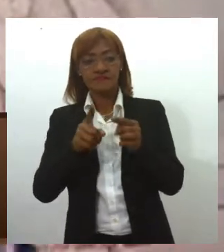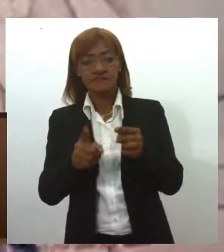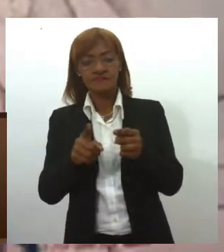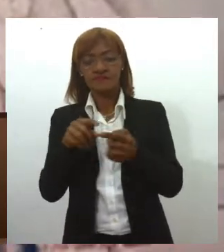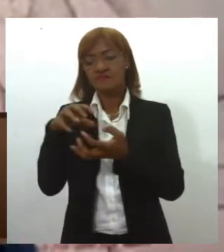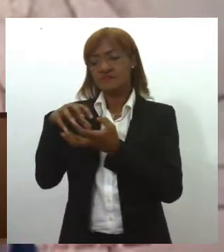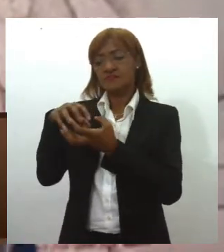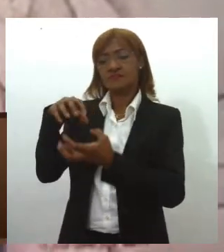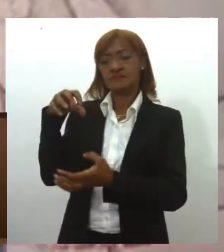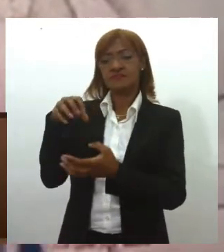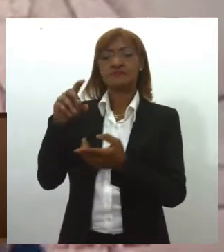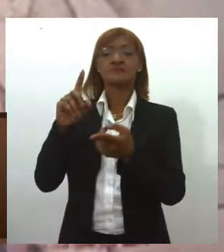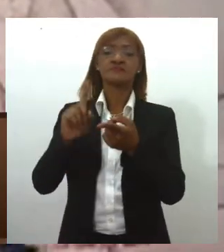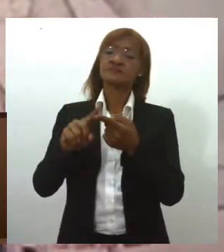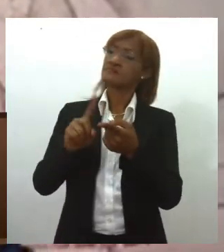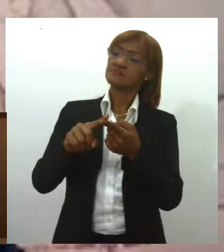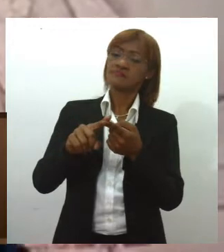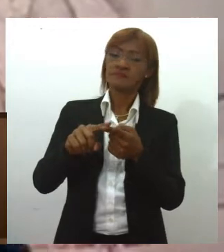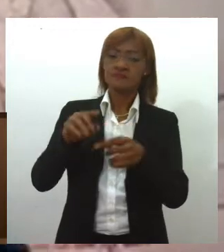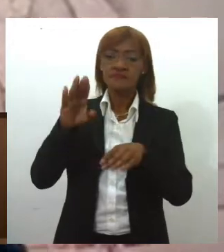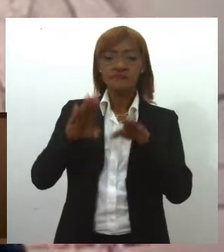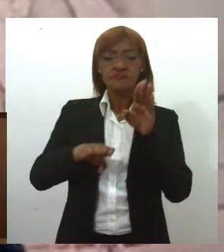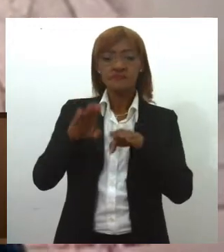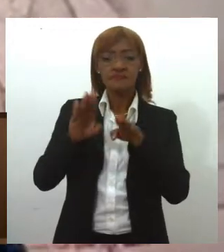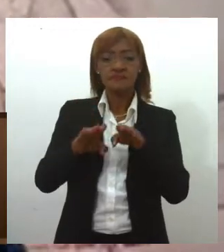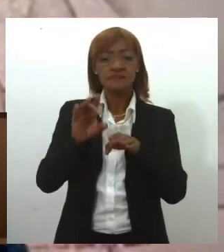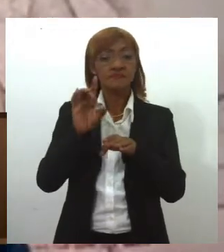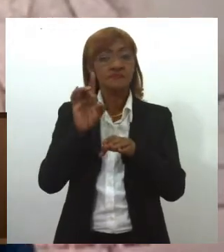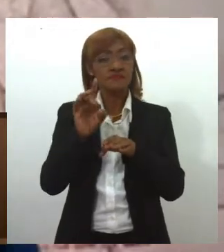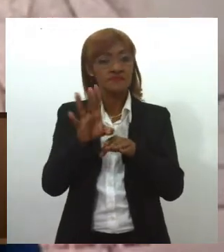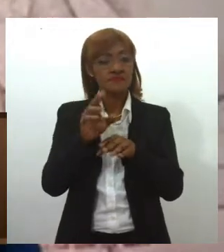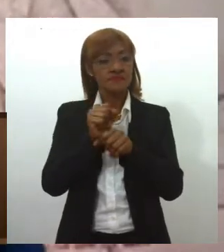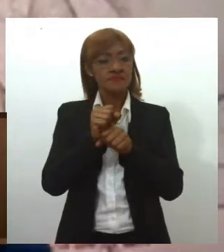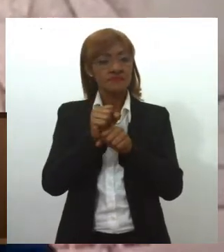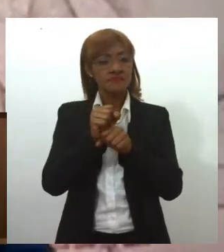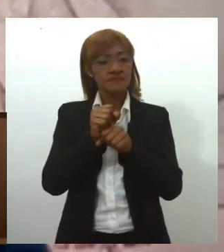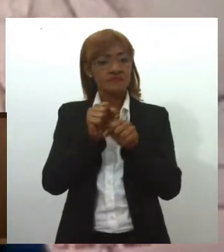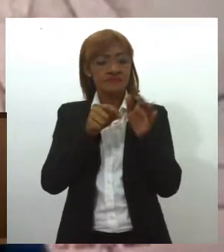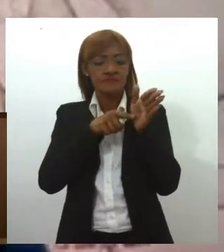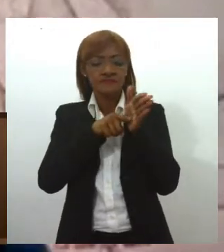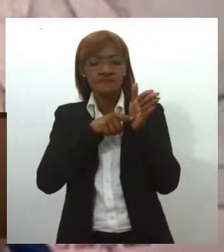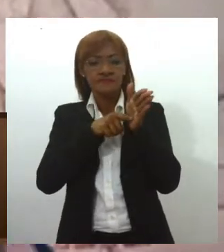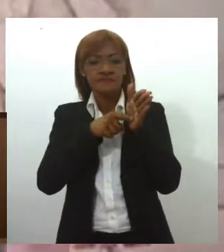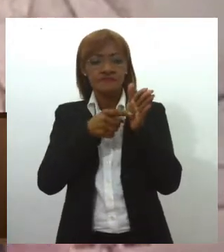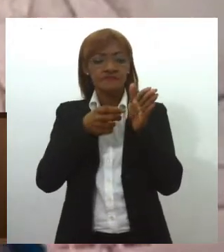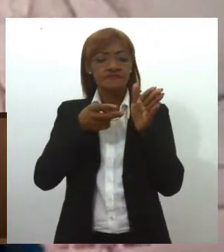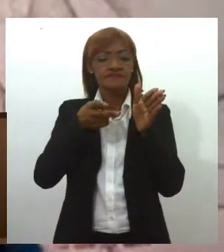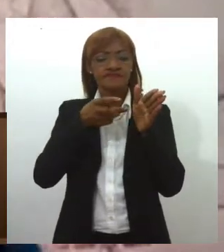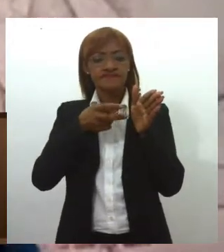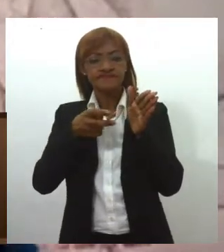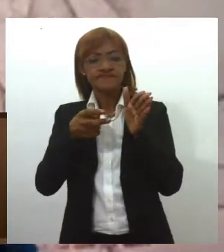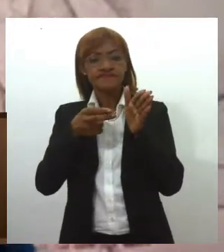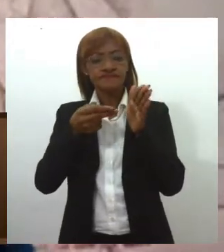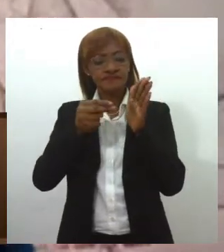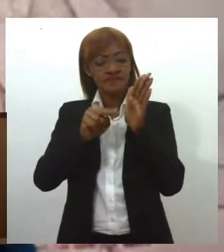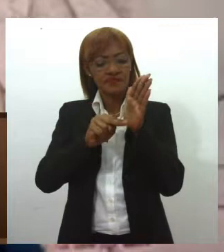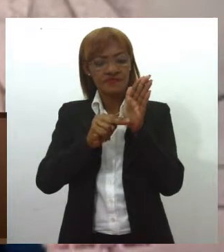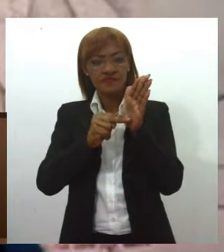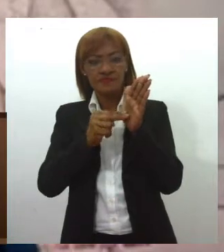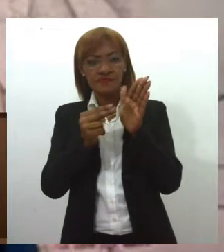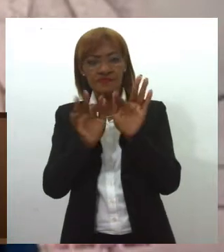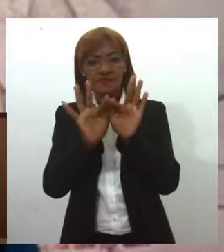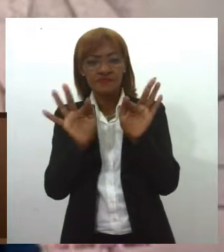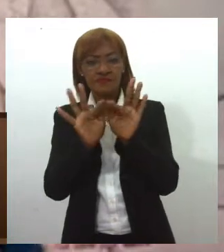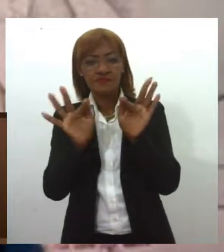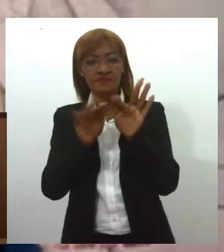idoso também, a gente às vezes prefere só acompanhar, fazendo biópsias, exames regulares, e